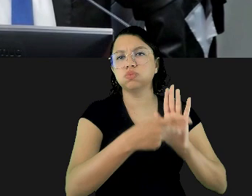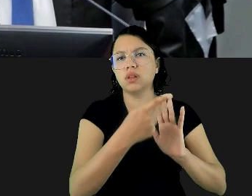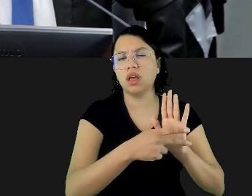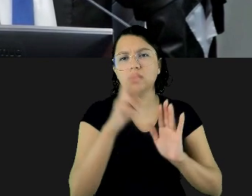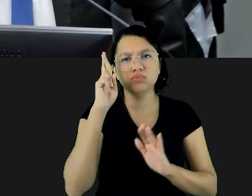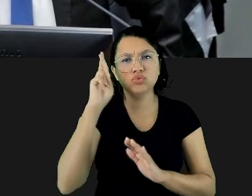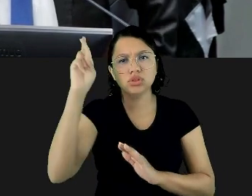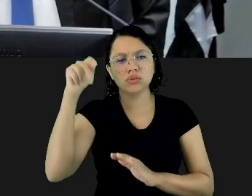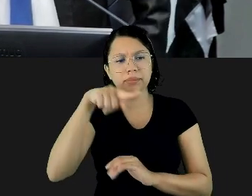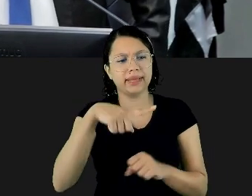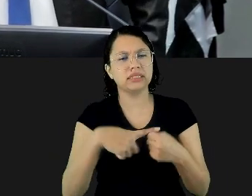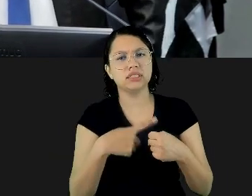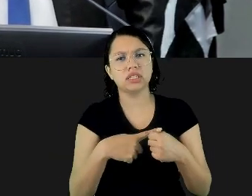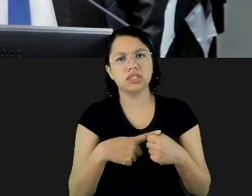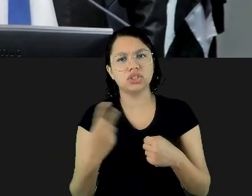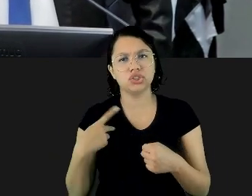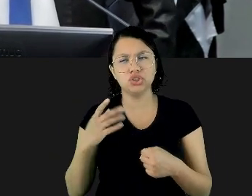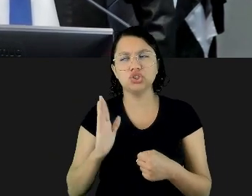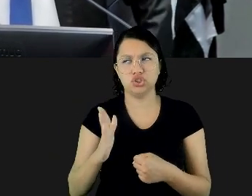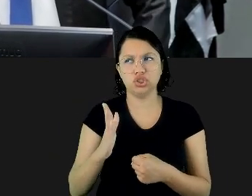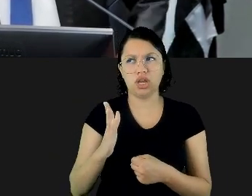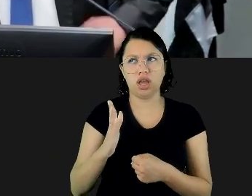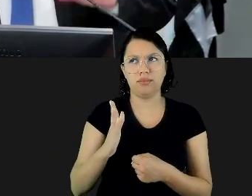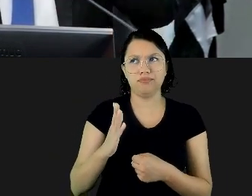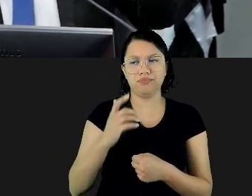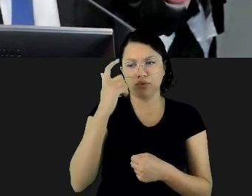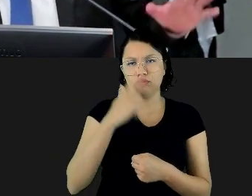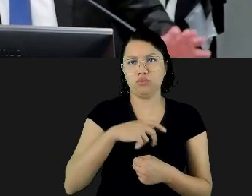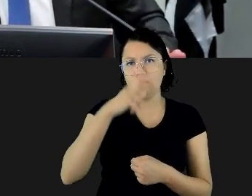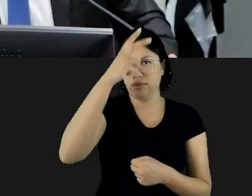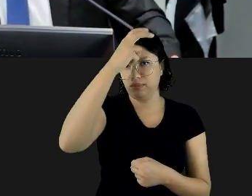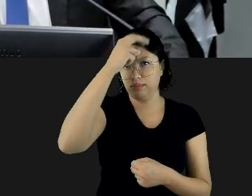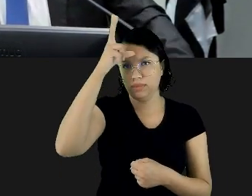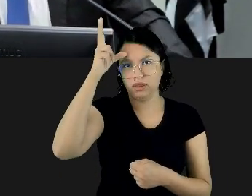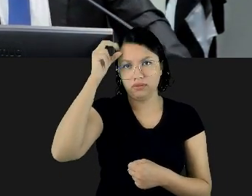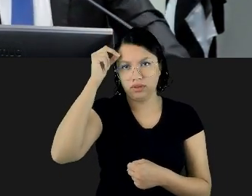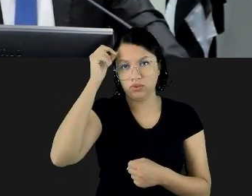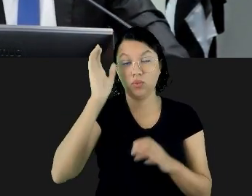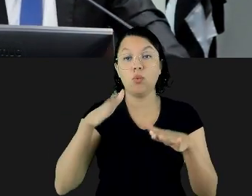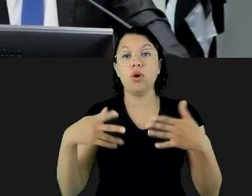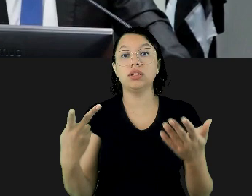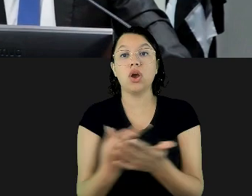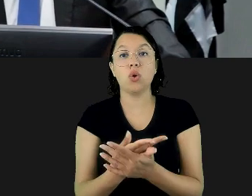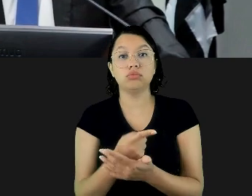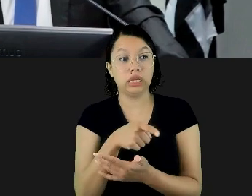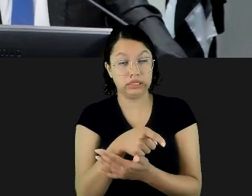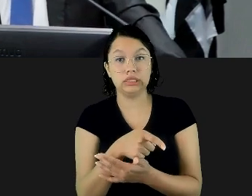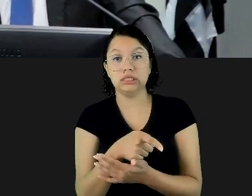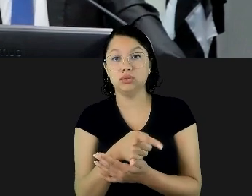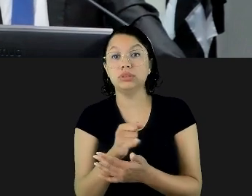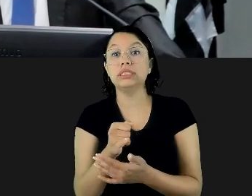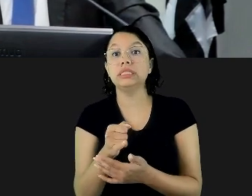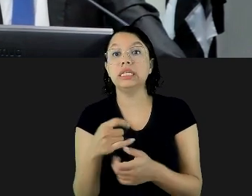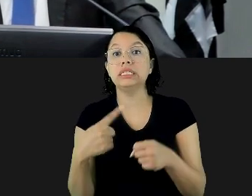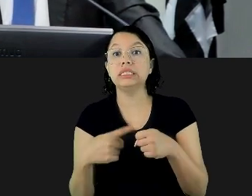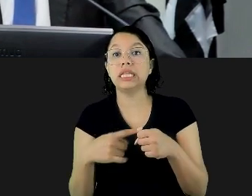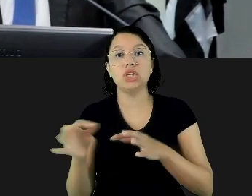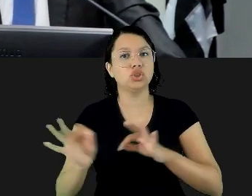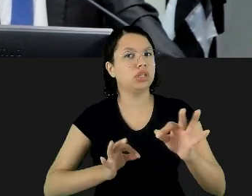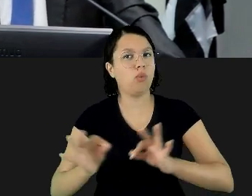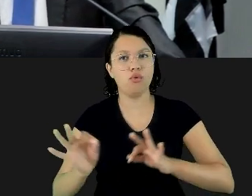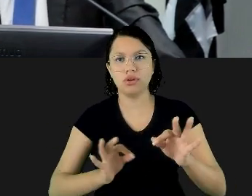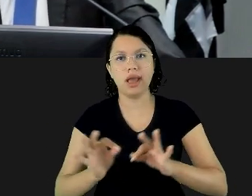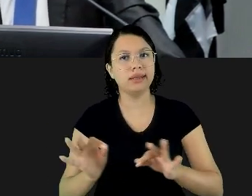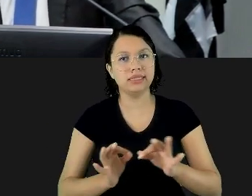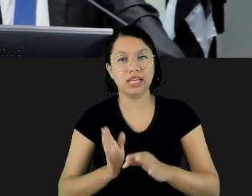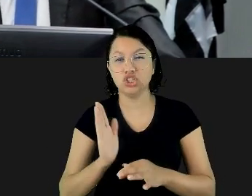gente que já foi prefeito, quando acontece um boom desse, se a cidade não tiver organizada,